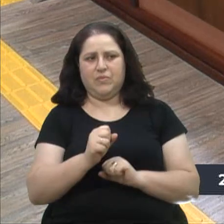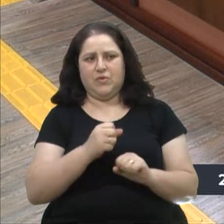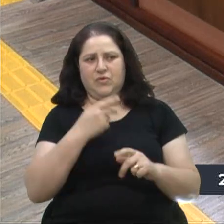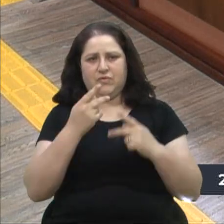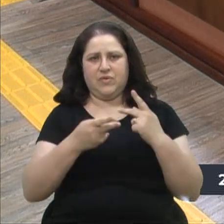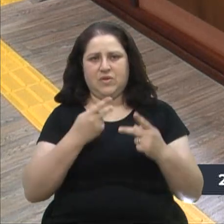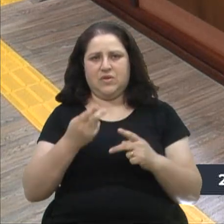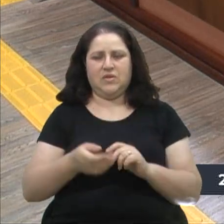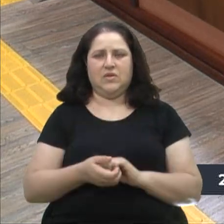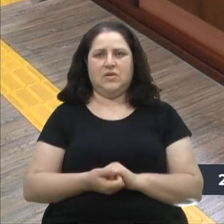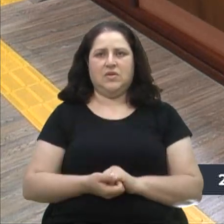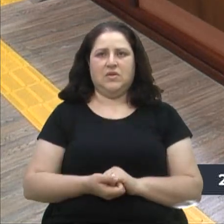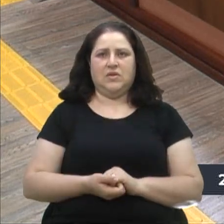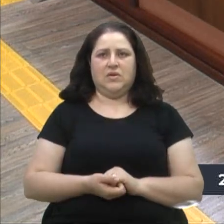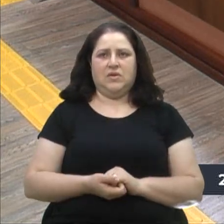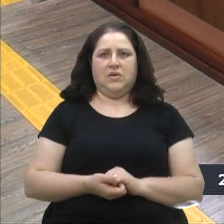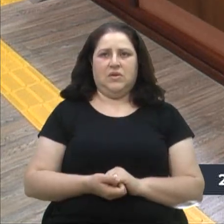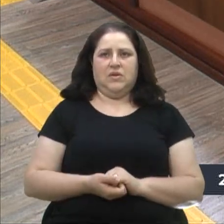disposição.